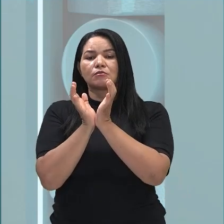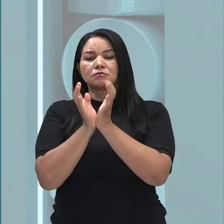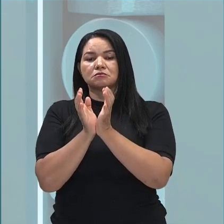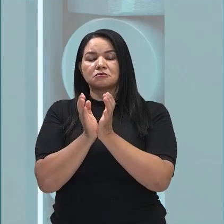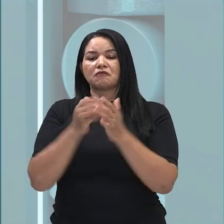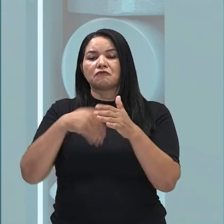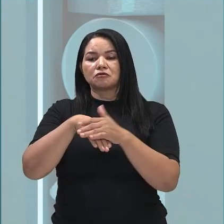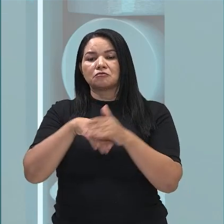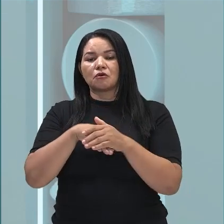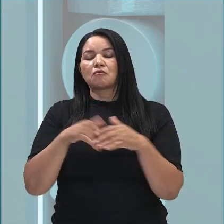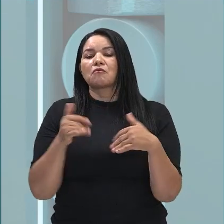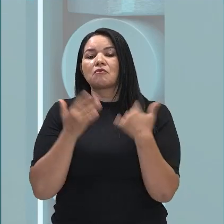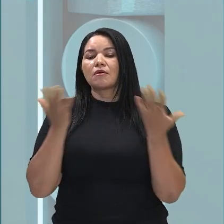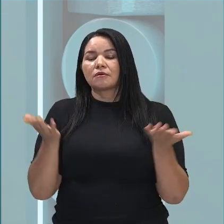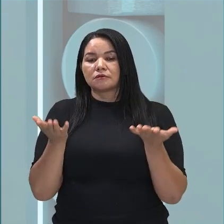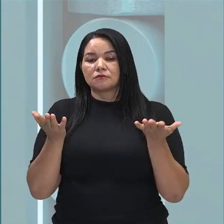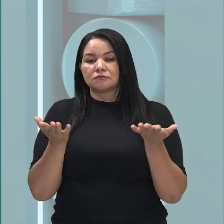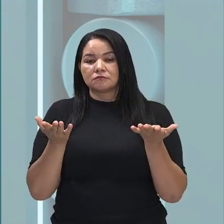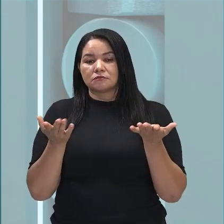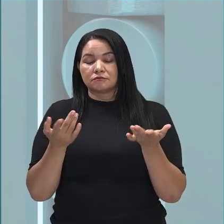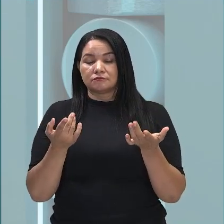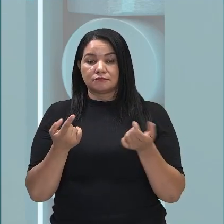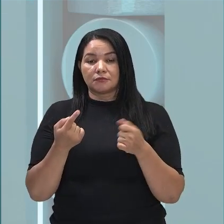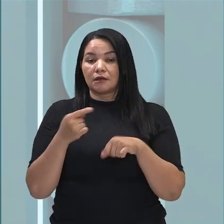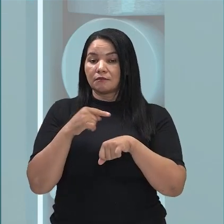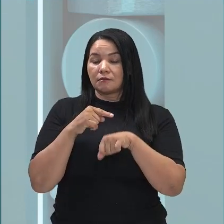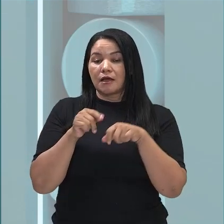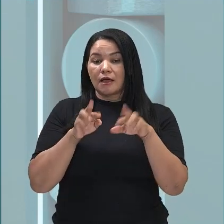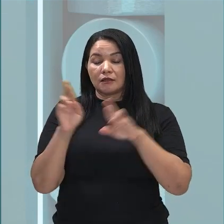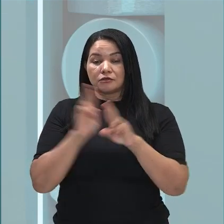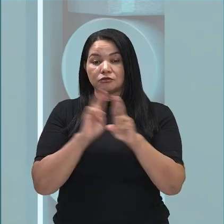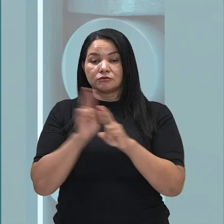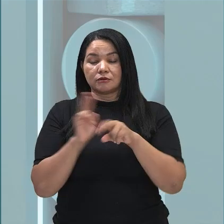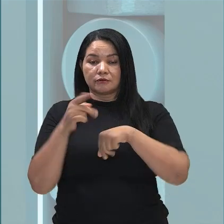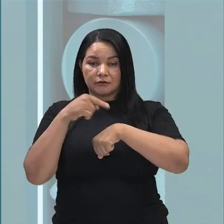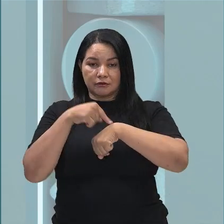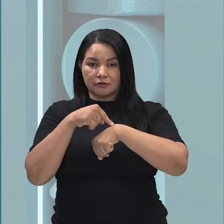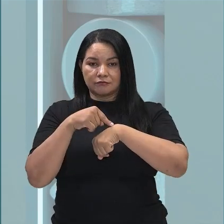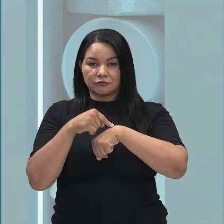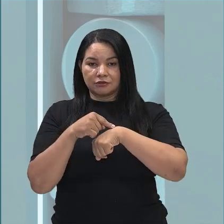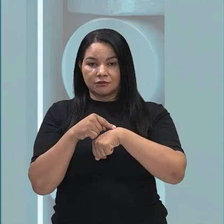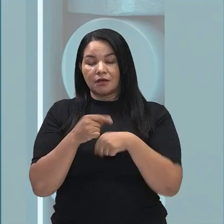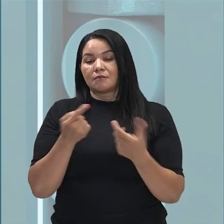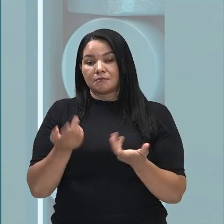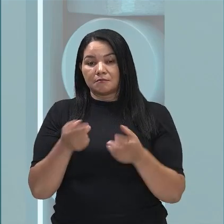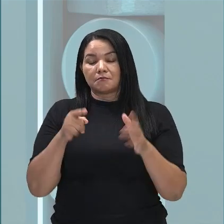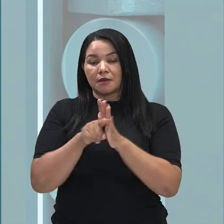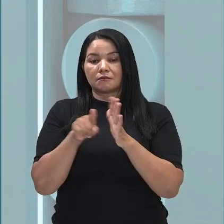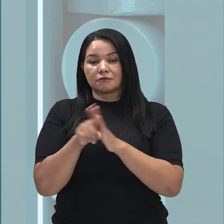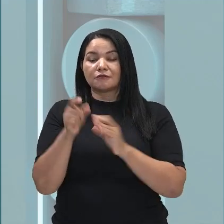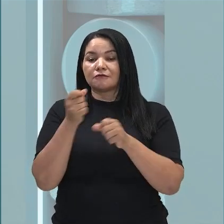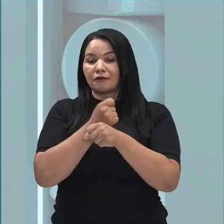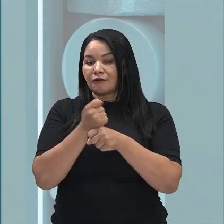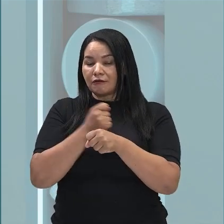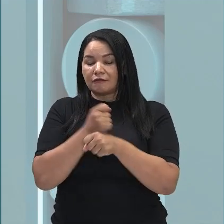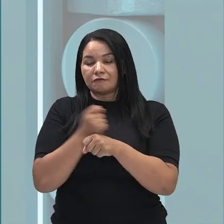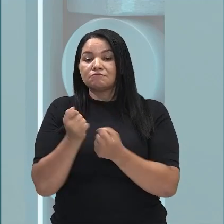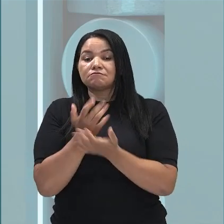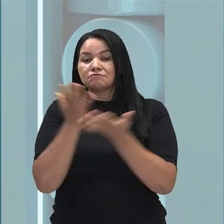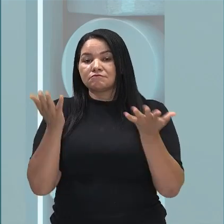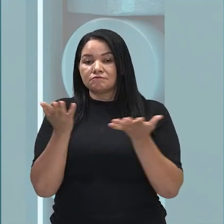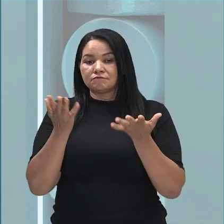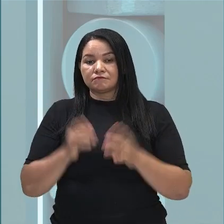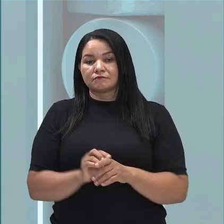Quando aqui, relacionado ao tempo, eu estou perguntando em que ano. Pronto, a pergunta poderia também ser assim,